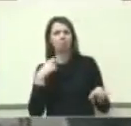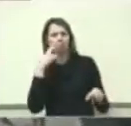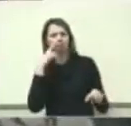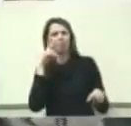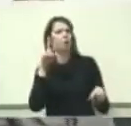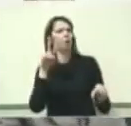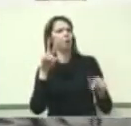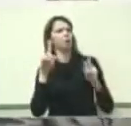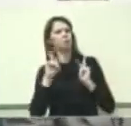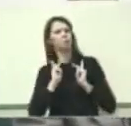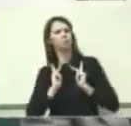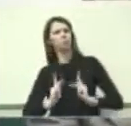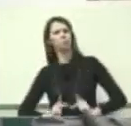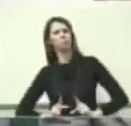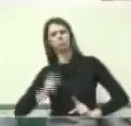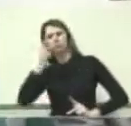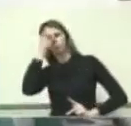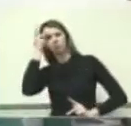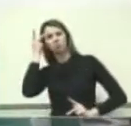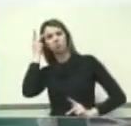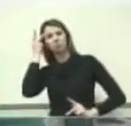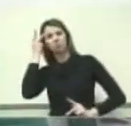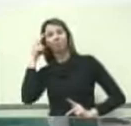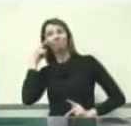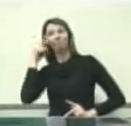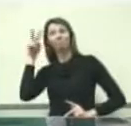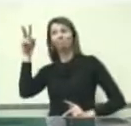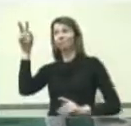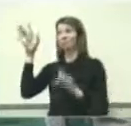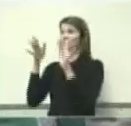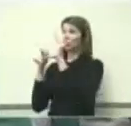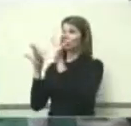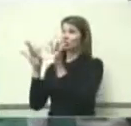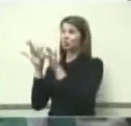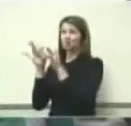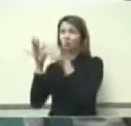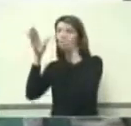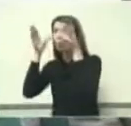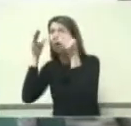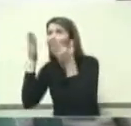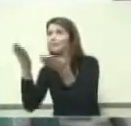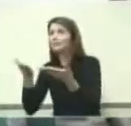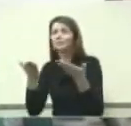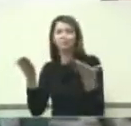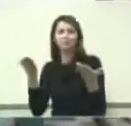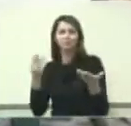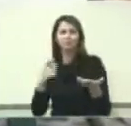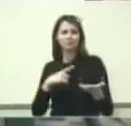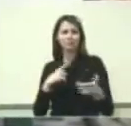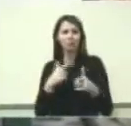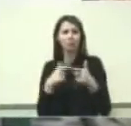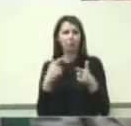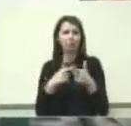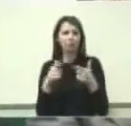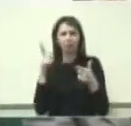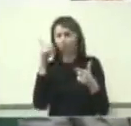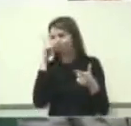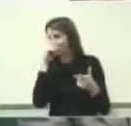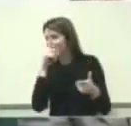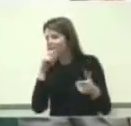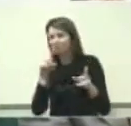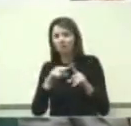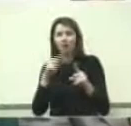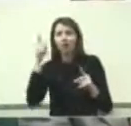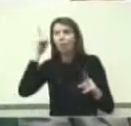e menos espiritual e não conseguimos perceber no meio da tempestade da crise daquilo que se avoluma